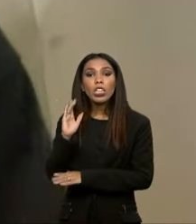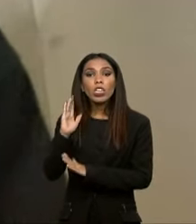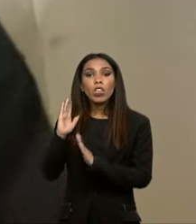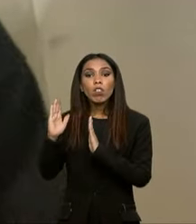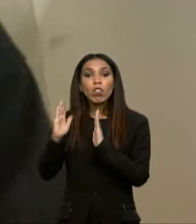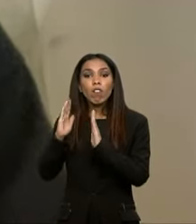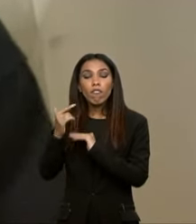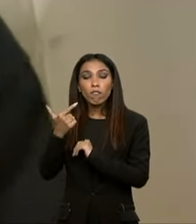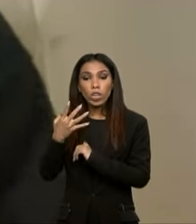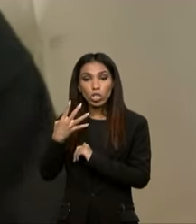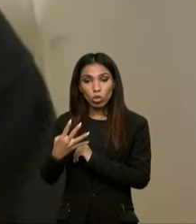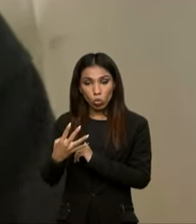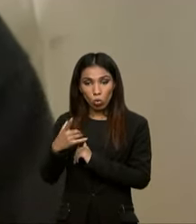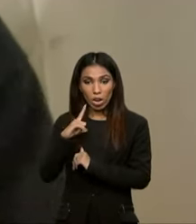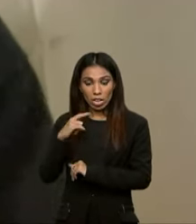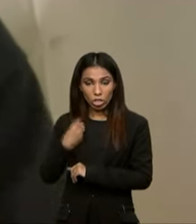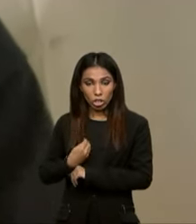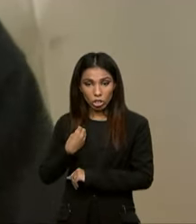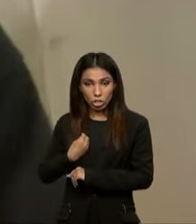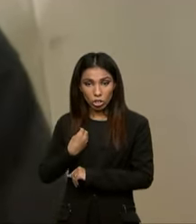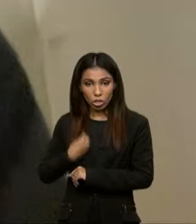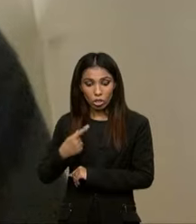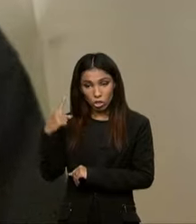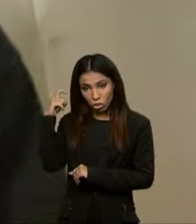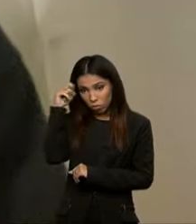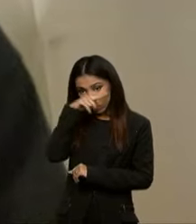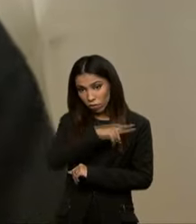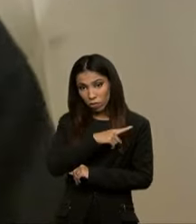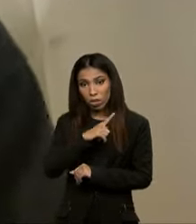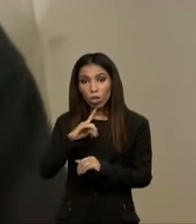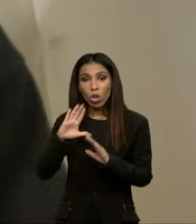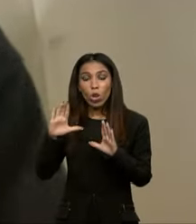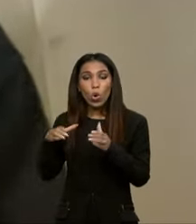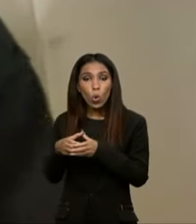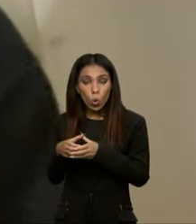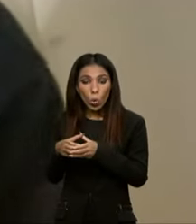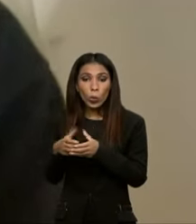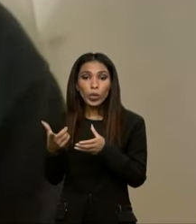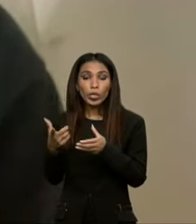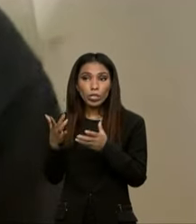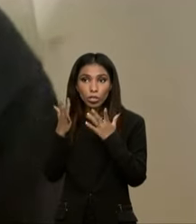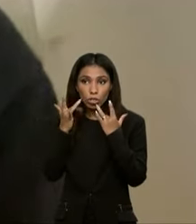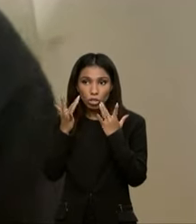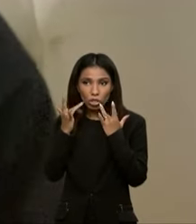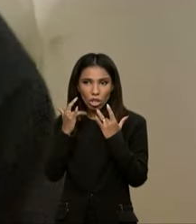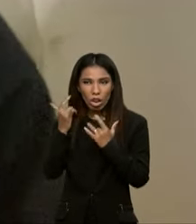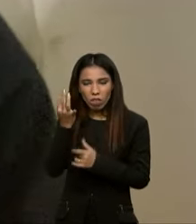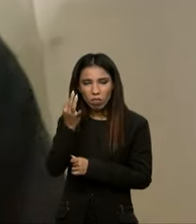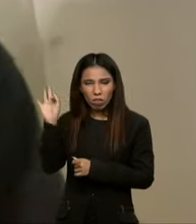24 apresentações, o que já é raro para uma companhia de teatro, inclusive francesa. A média de